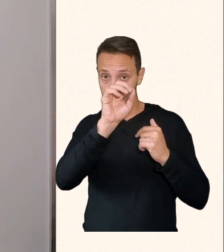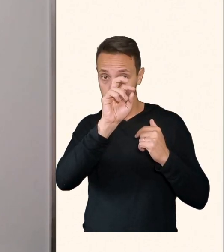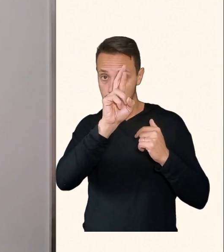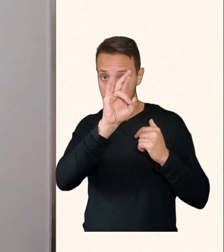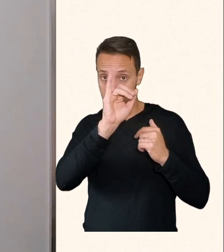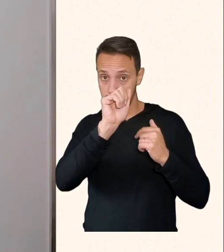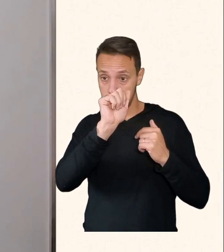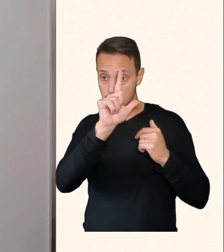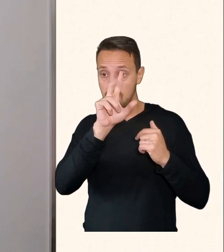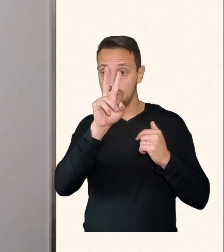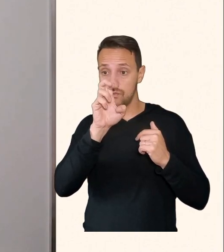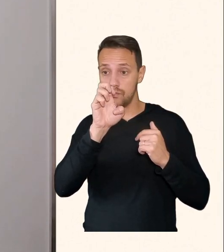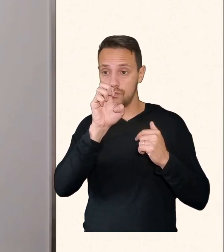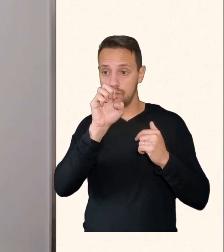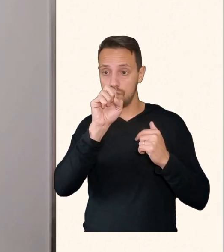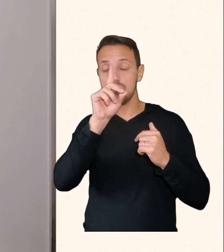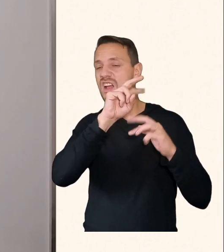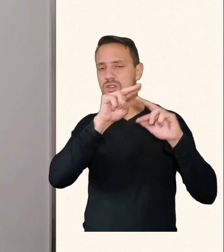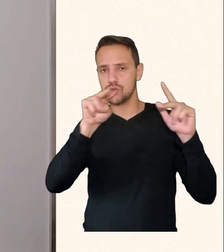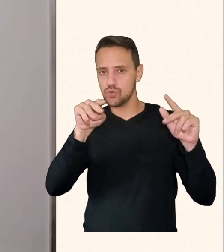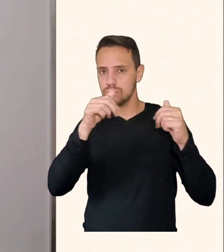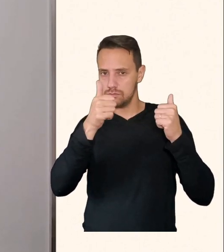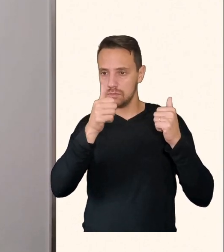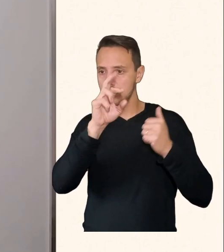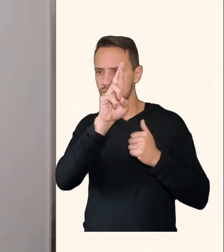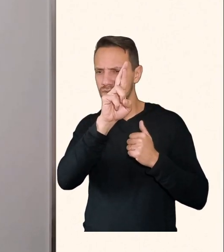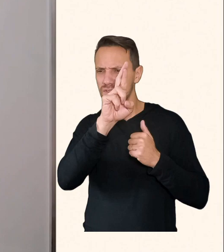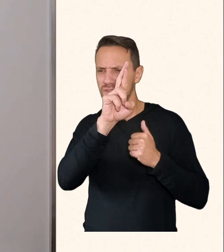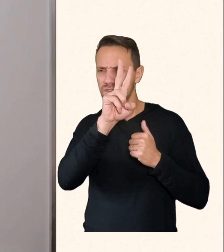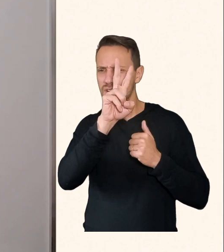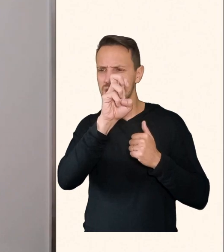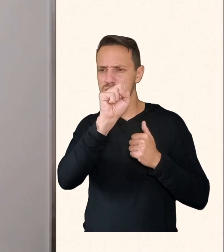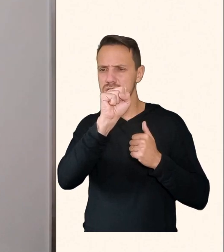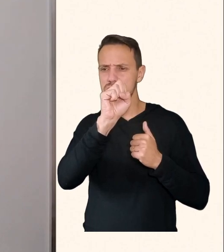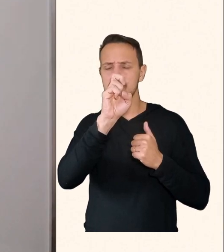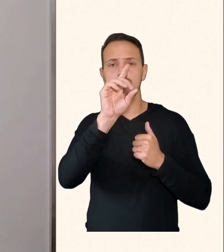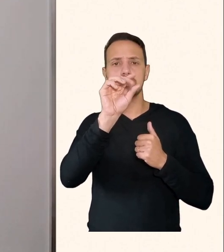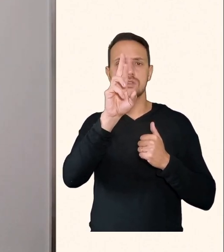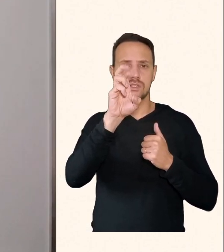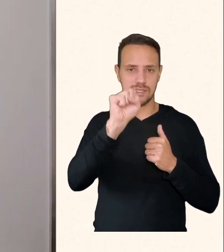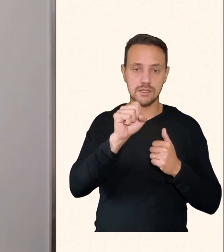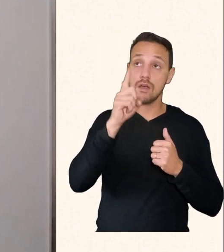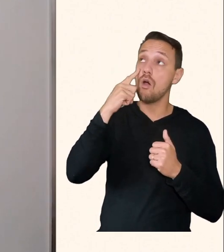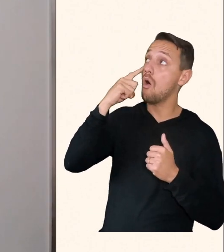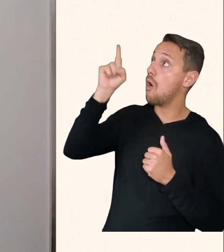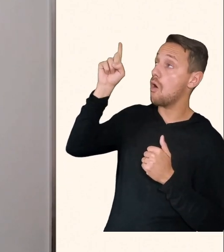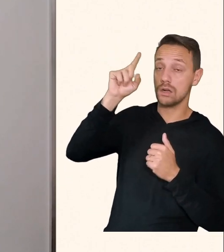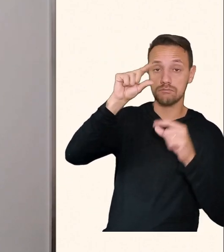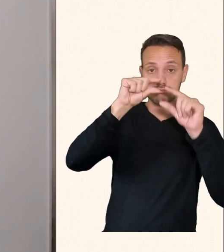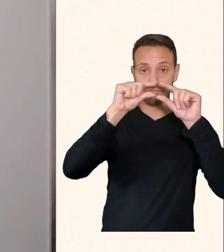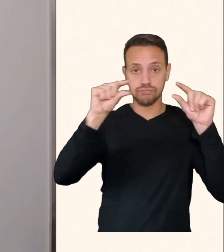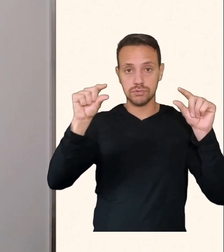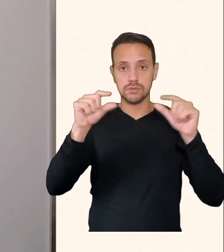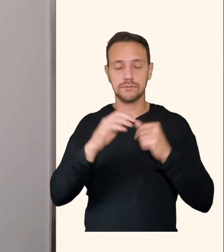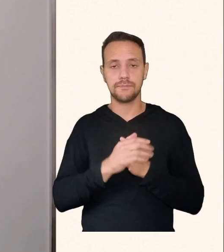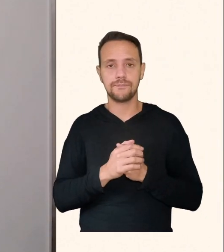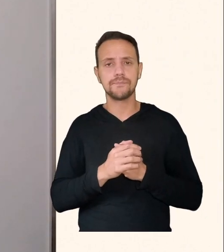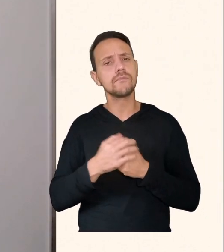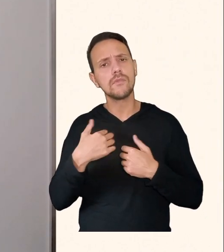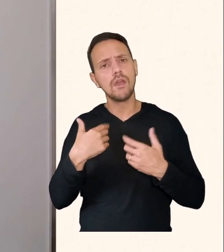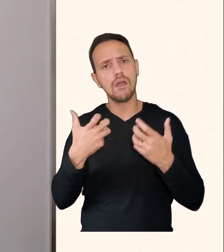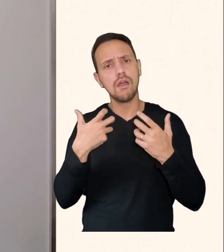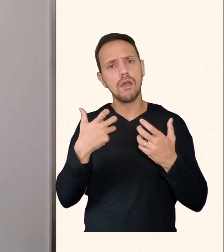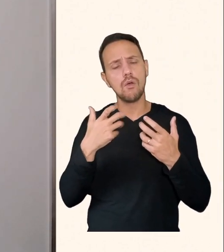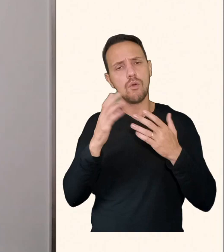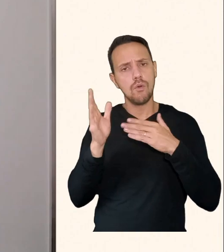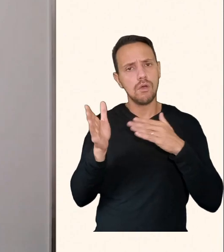anote ela aí, porque ela é muito facinha de memorizar. Vamos lá? Olha só, nós teremos